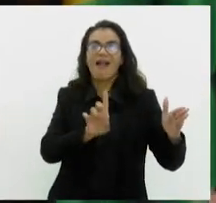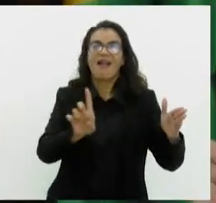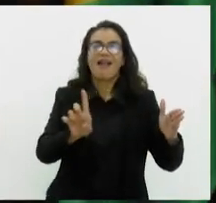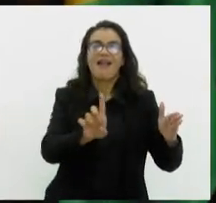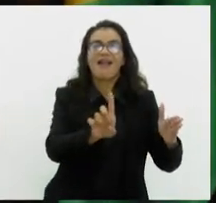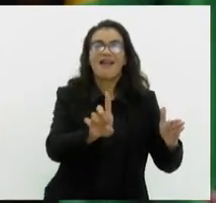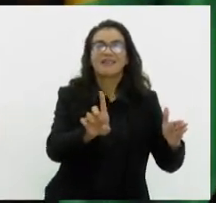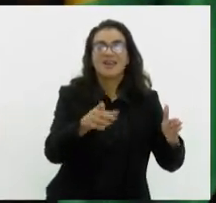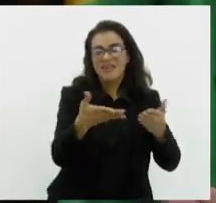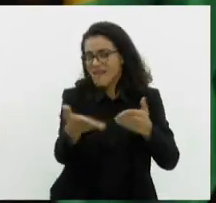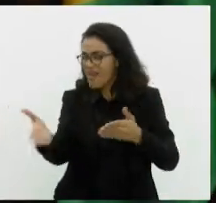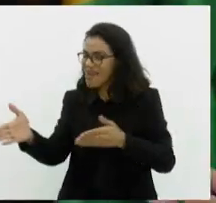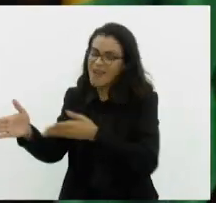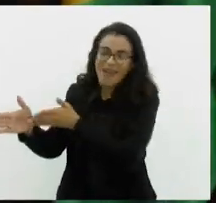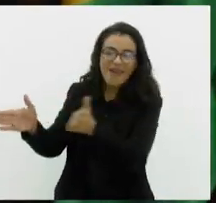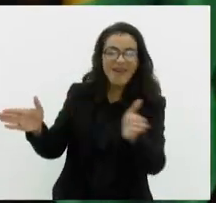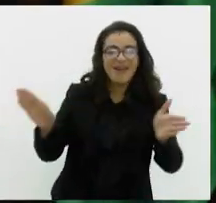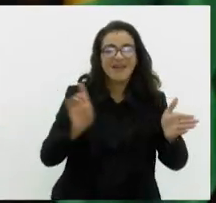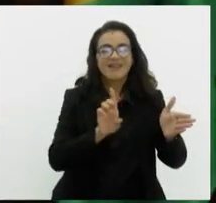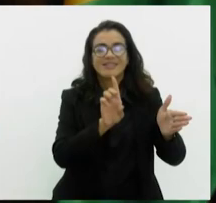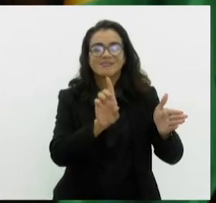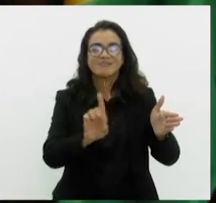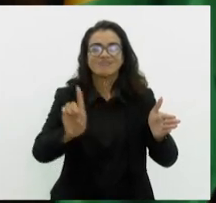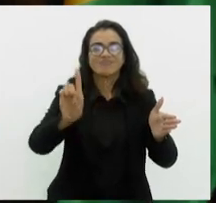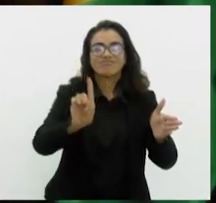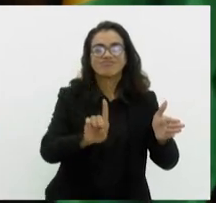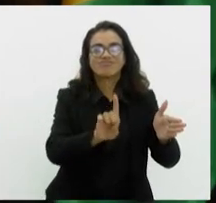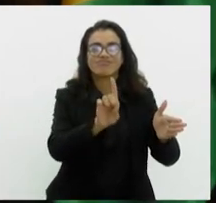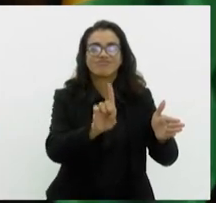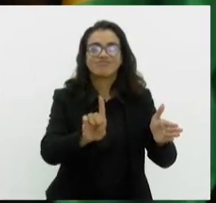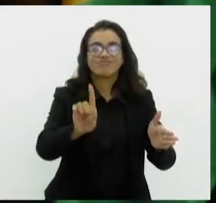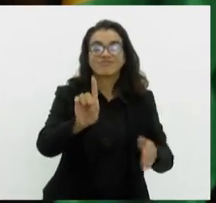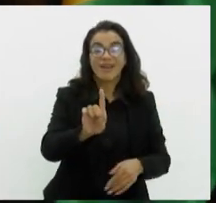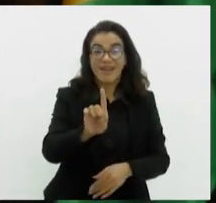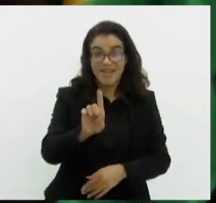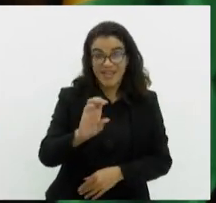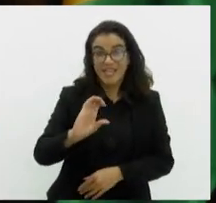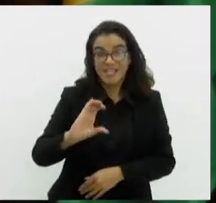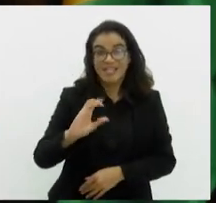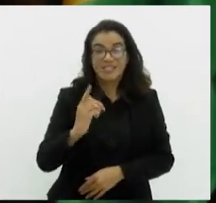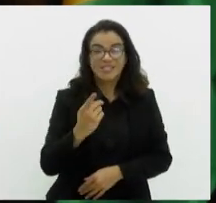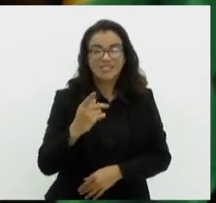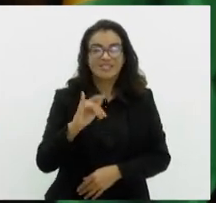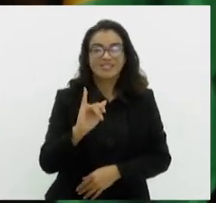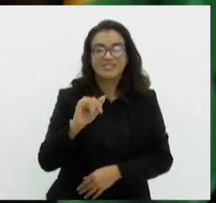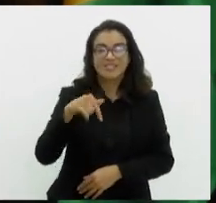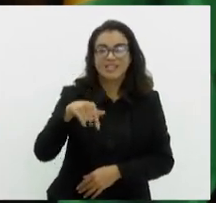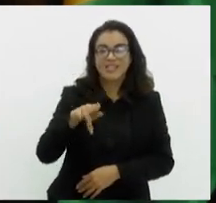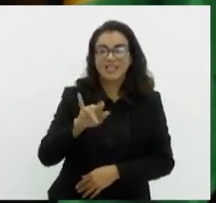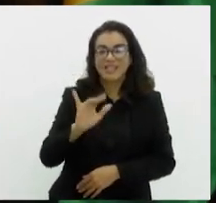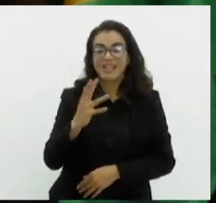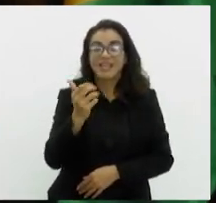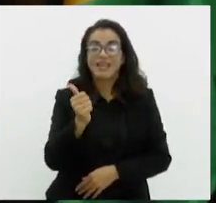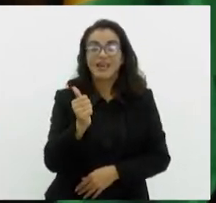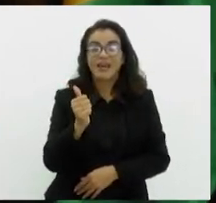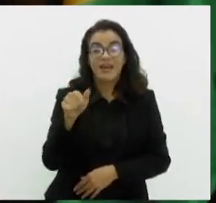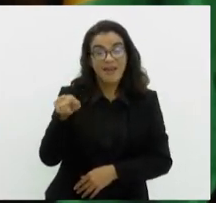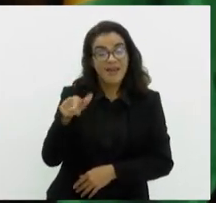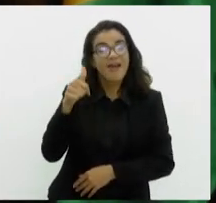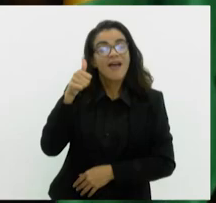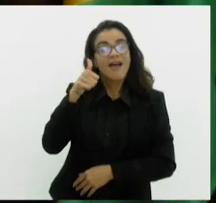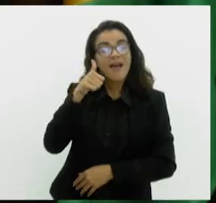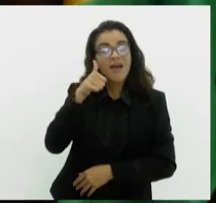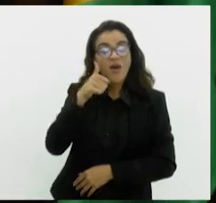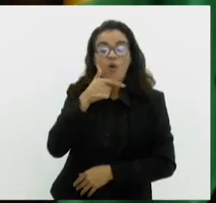Oh, abre alas que eu quero passar. Chiquinha Gonzaga foi filha de um